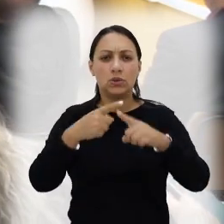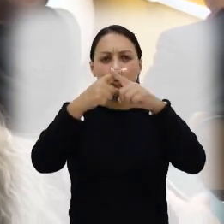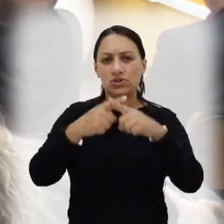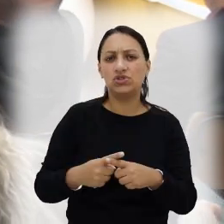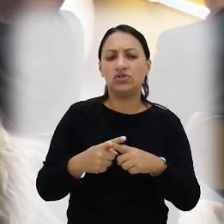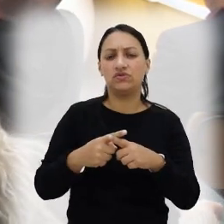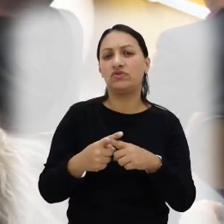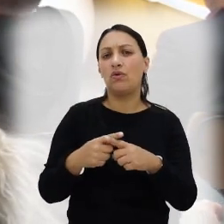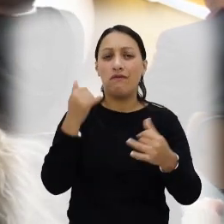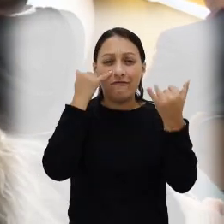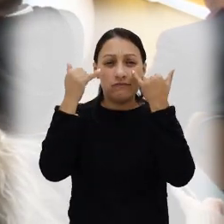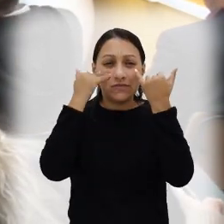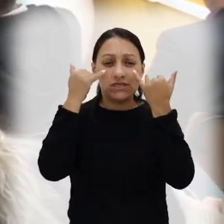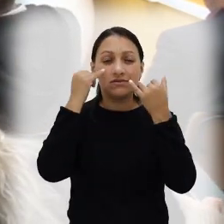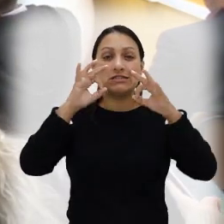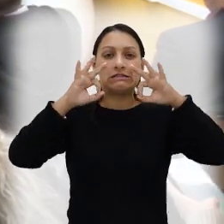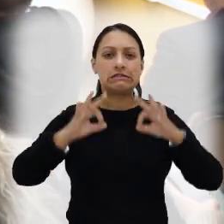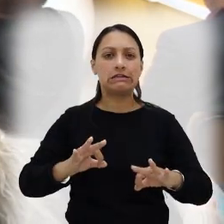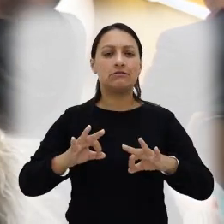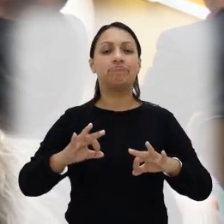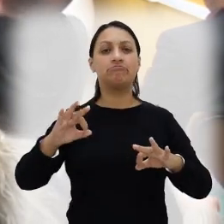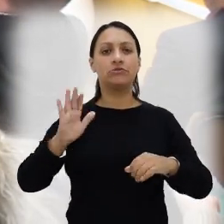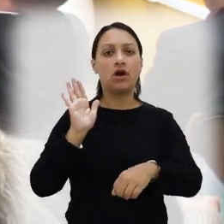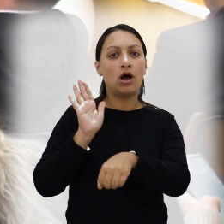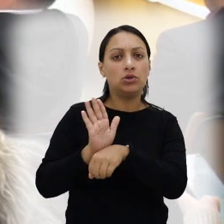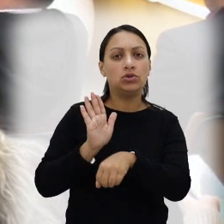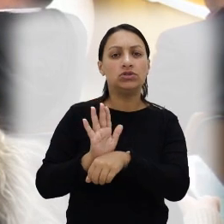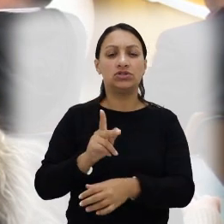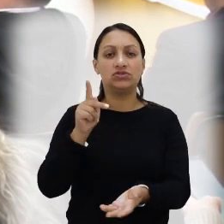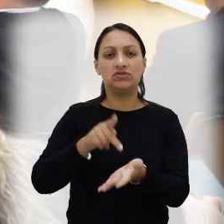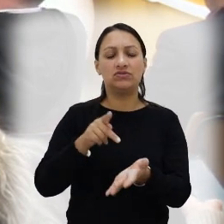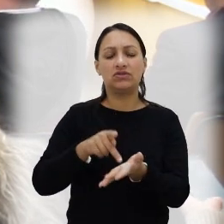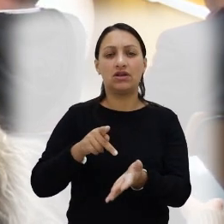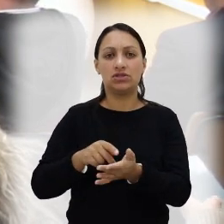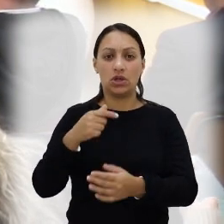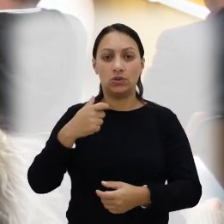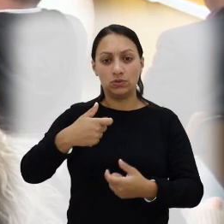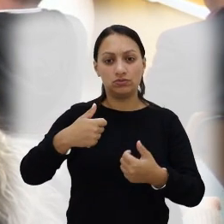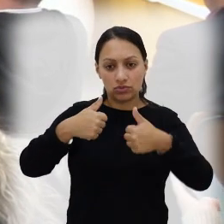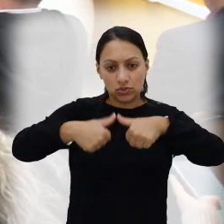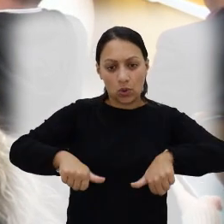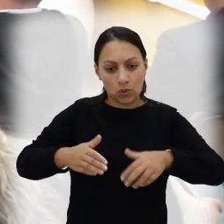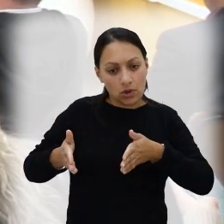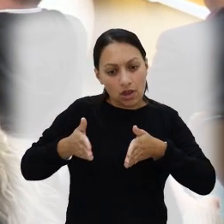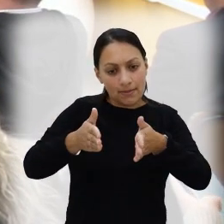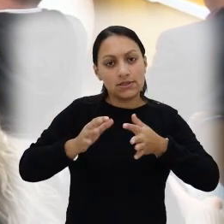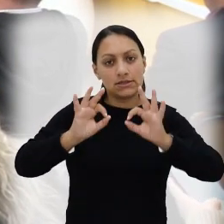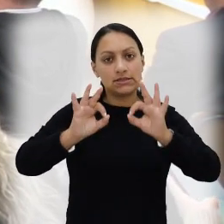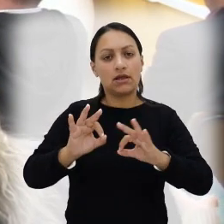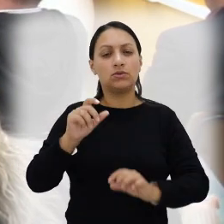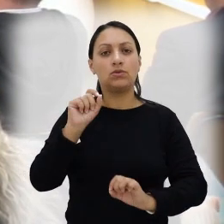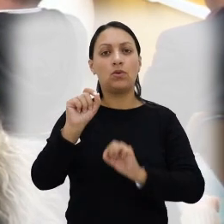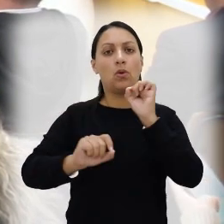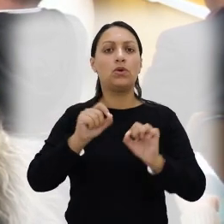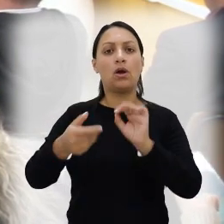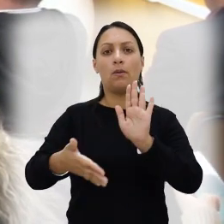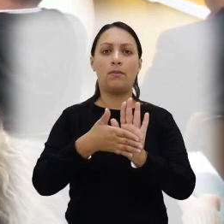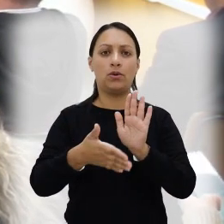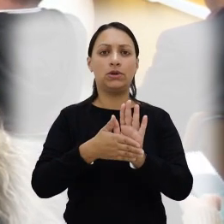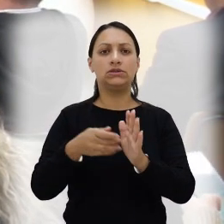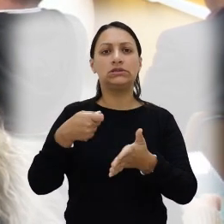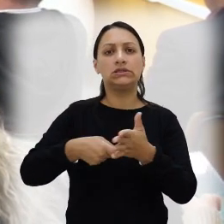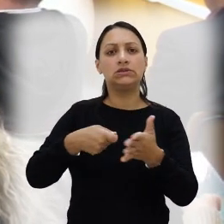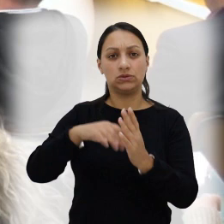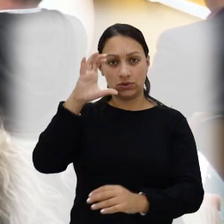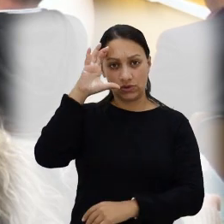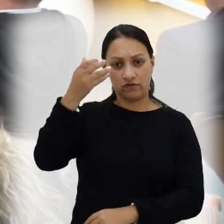dados concretos, né, que corroboram que, de fato, eu estou no caminho correto em relação àquilo que eu estou propondo resolver para o